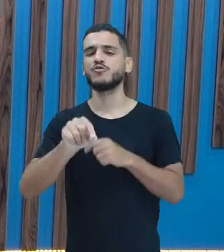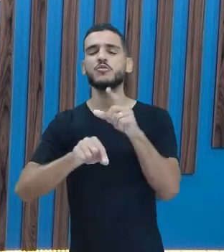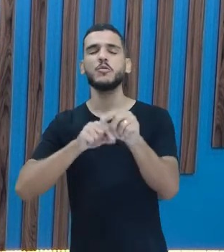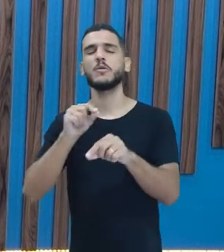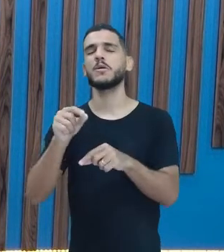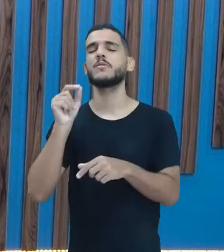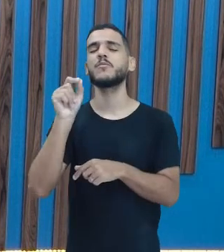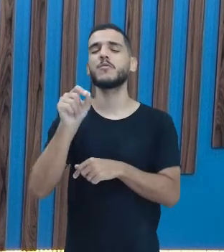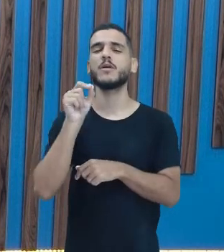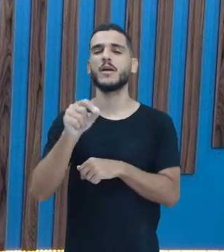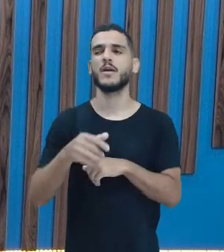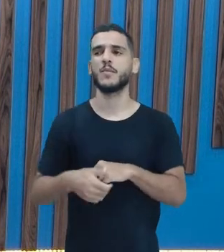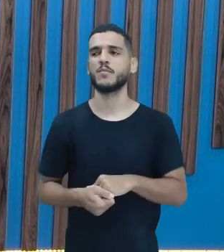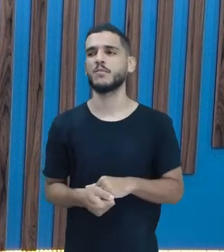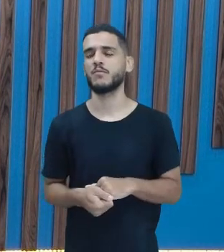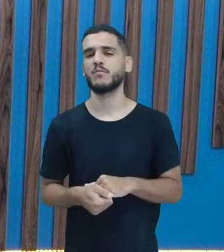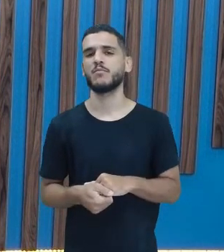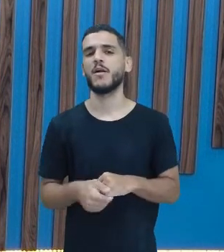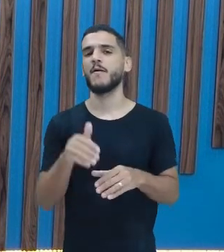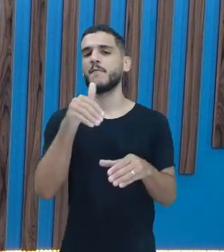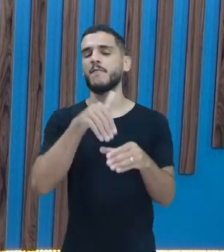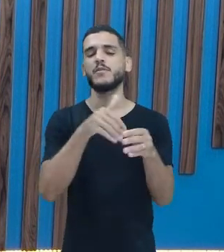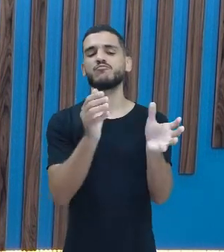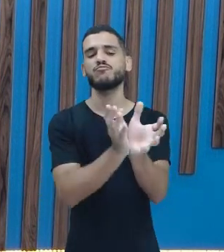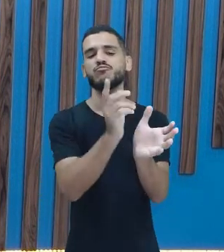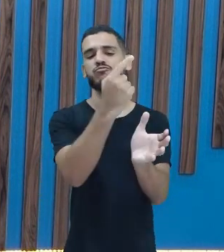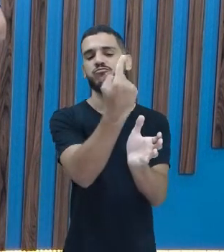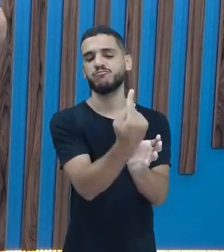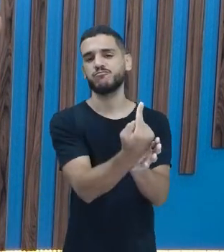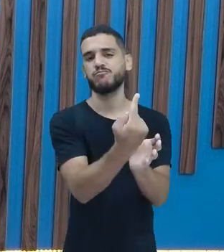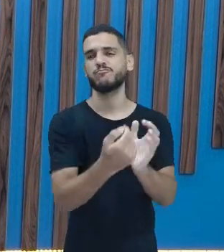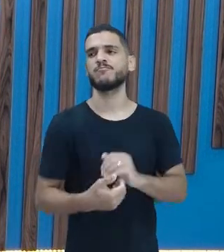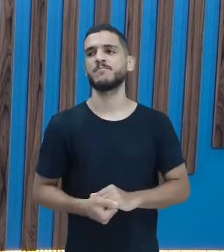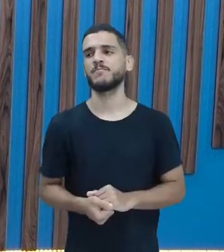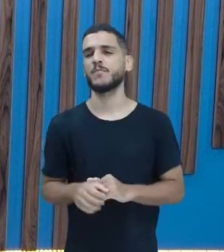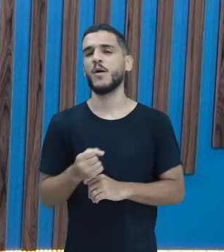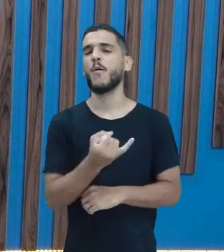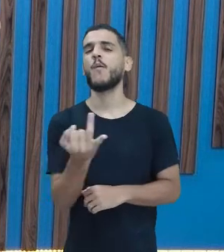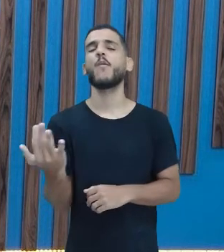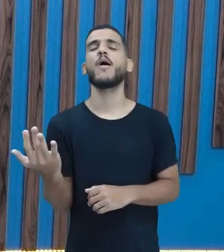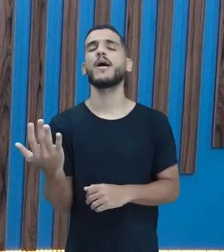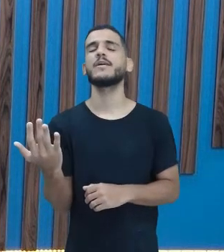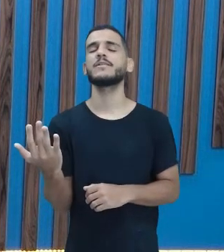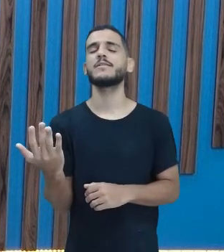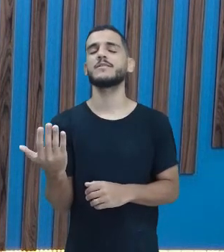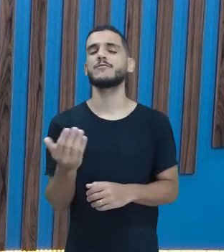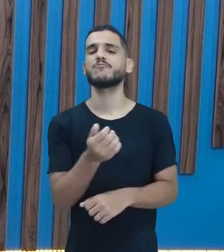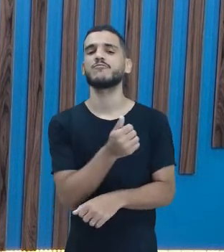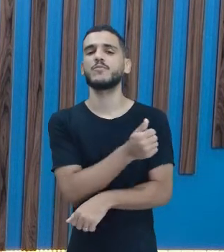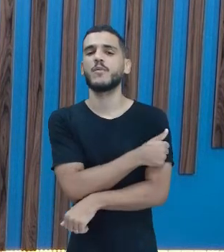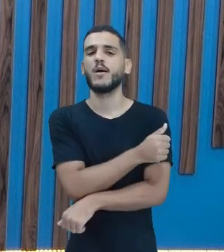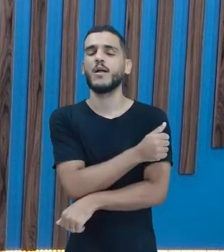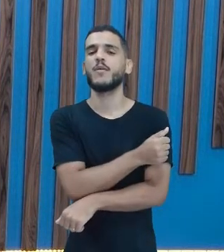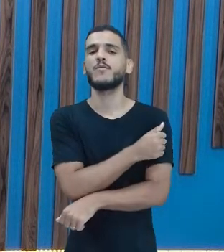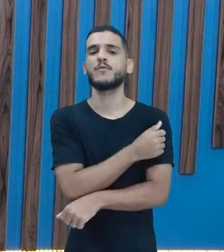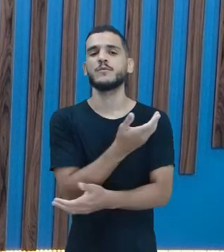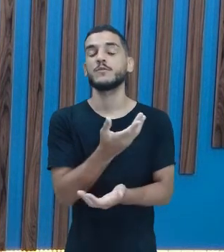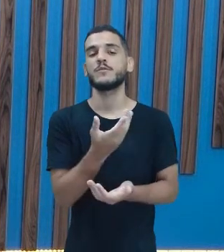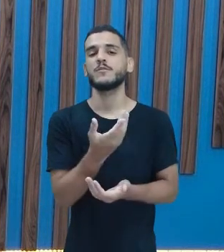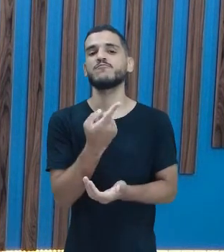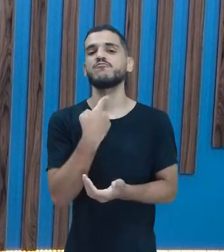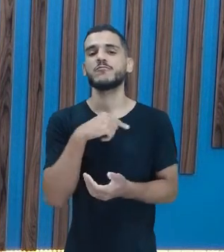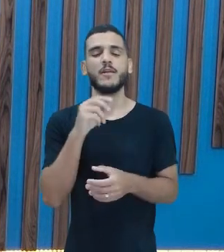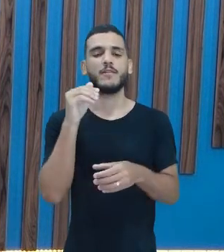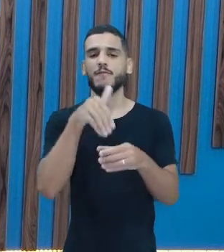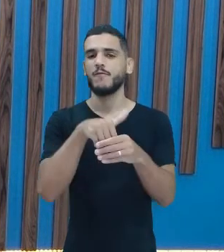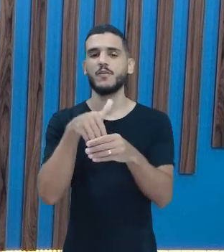por votar nessa chapa 1. Quais são esses estudantes que estão optando por votar nessa chapa